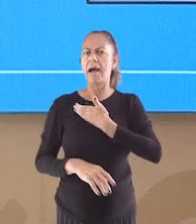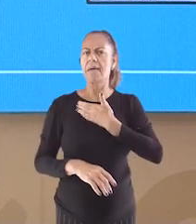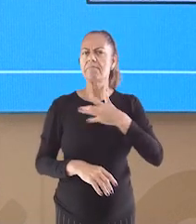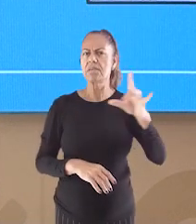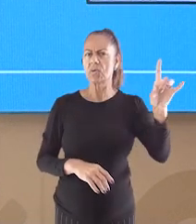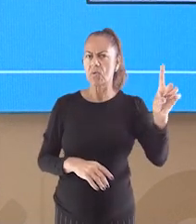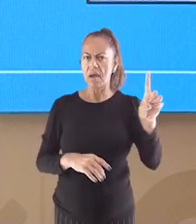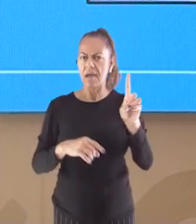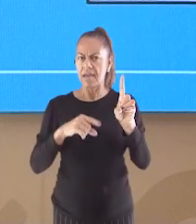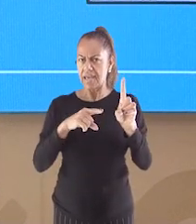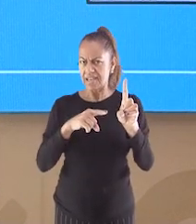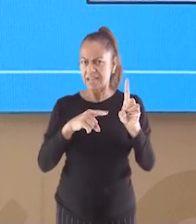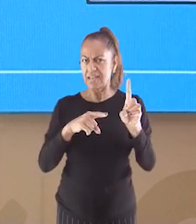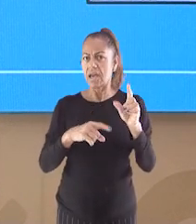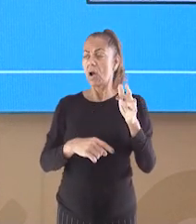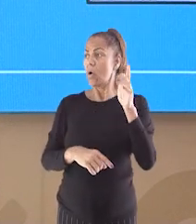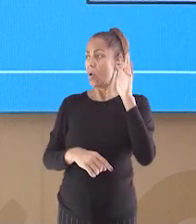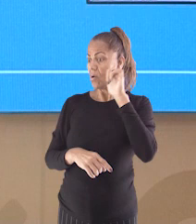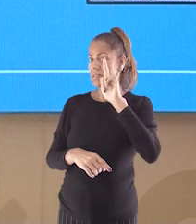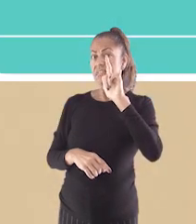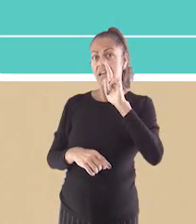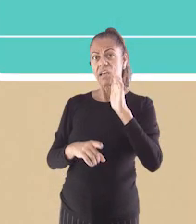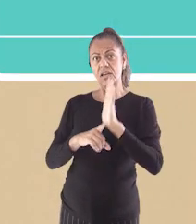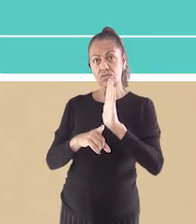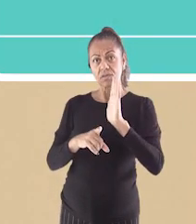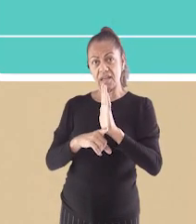a fugir? Mais um tempinho para vocês pensarem.